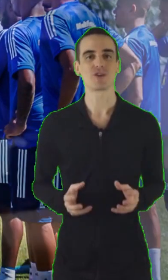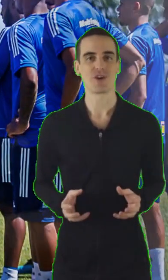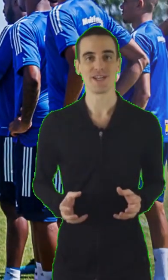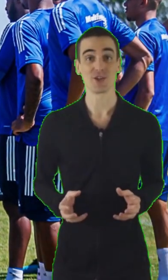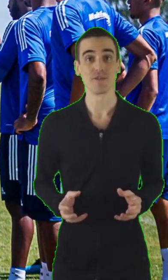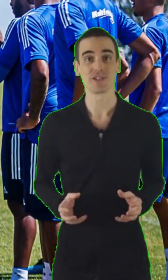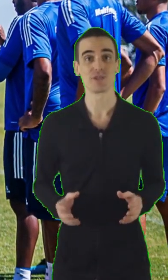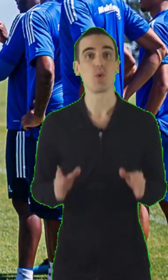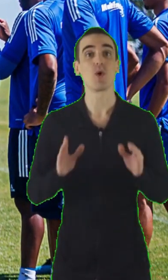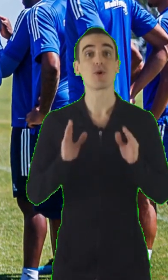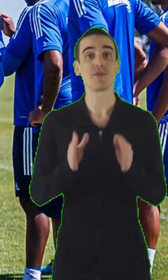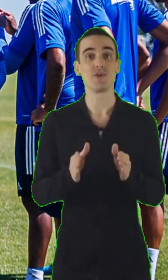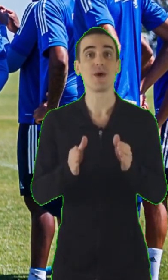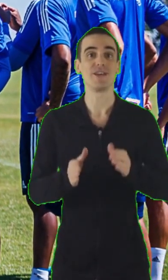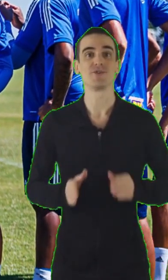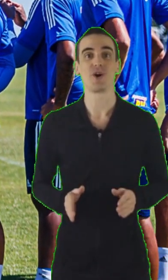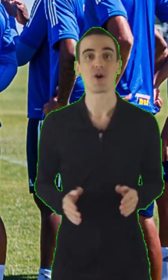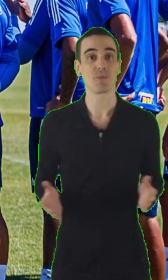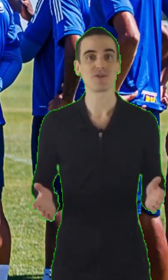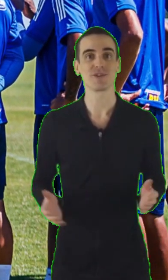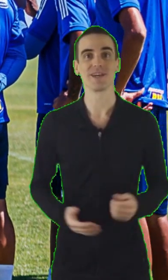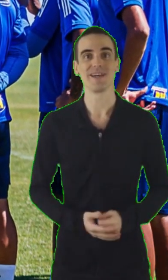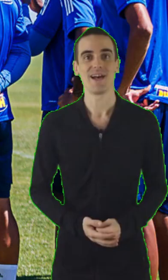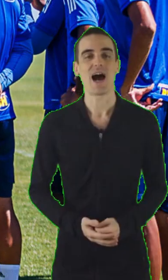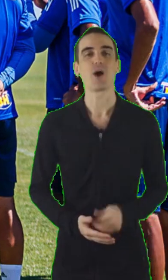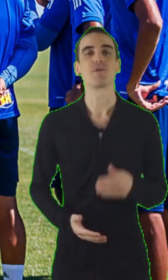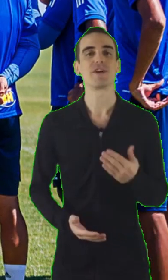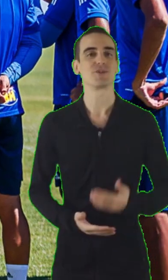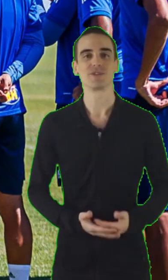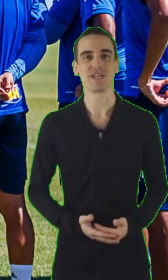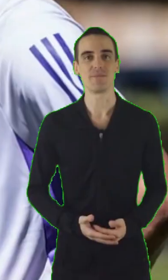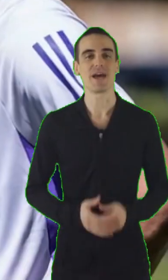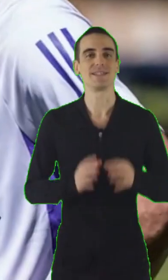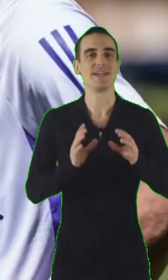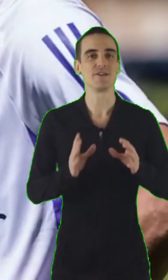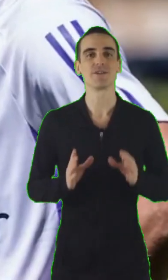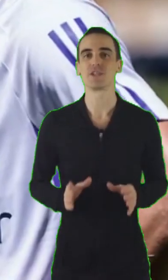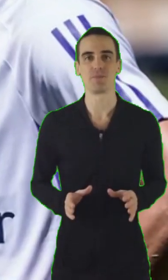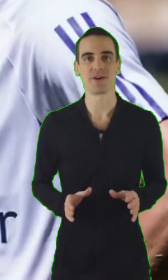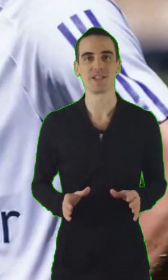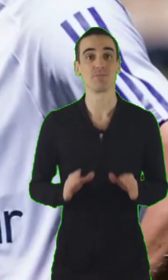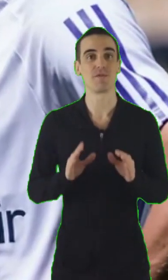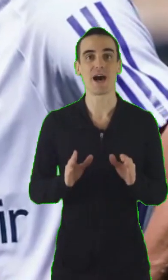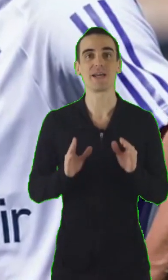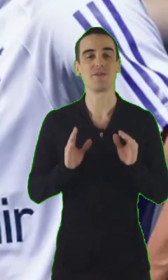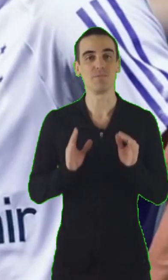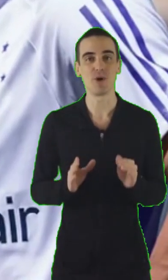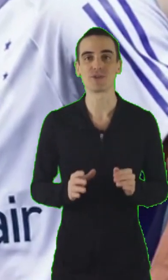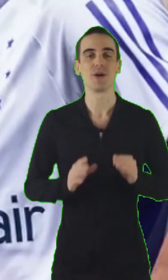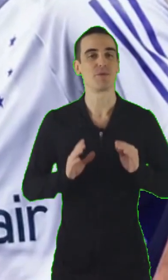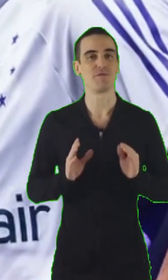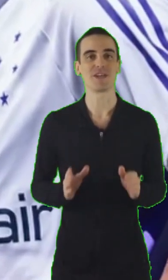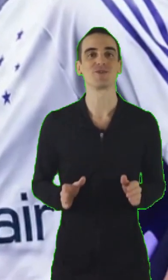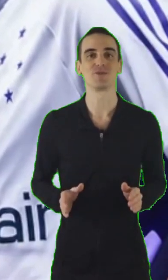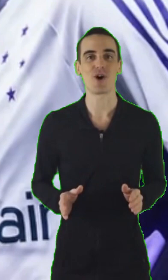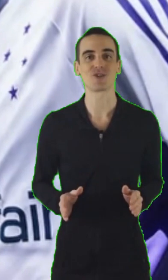transição para preparação física seguem ausentes Henrique Dourado não foi anunciado e registrado pelo Clube Mas mesmo que tivesse sido